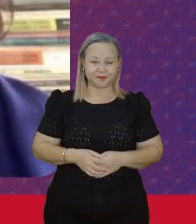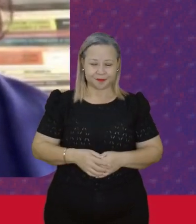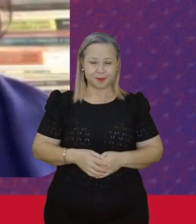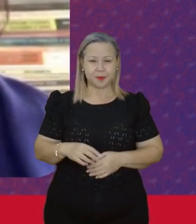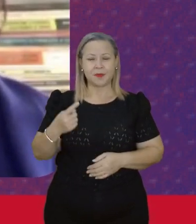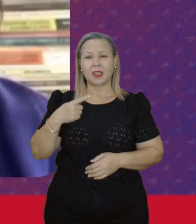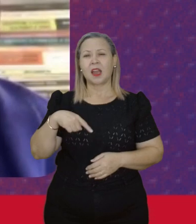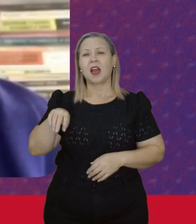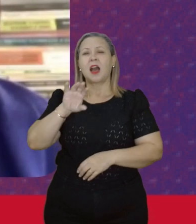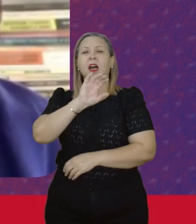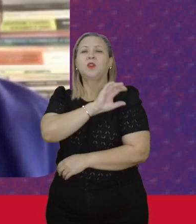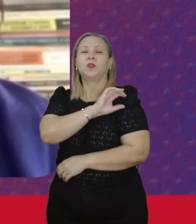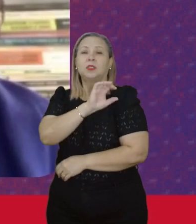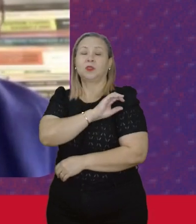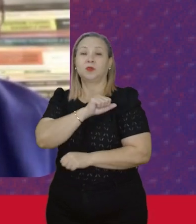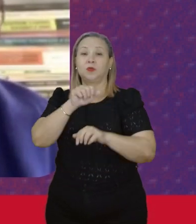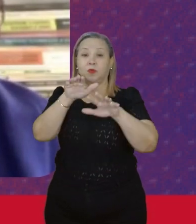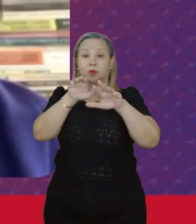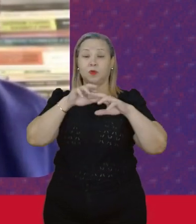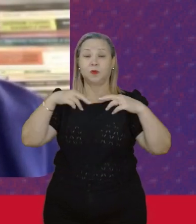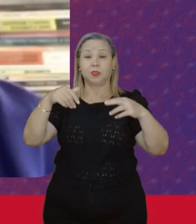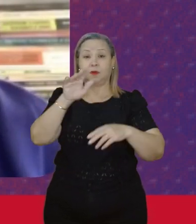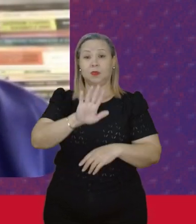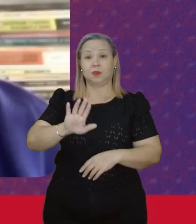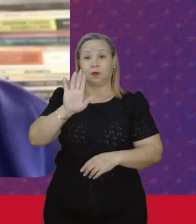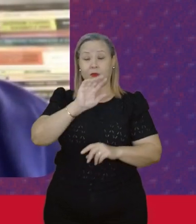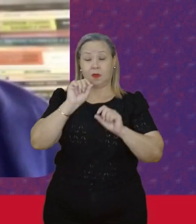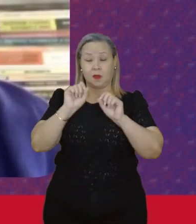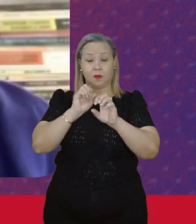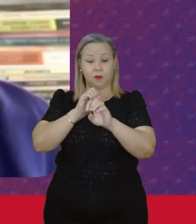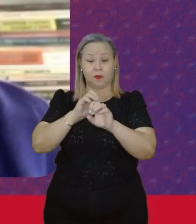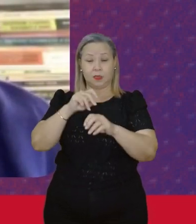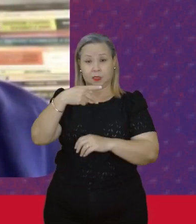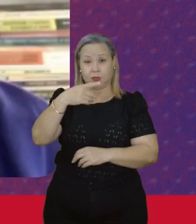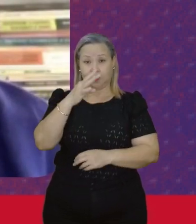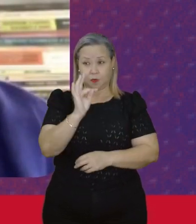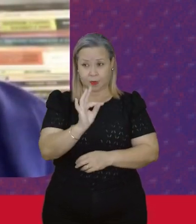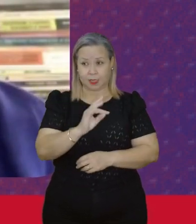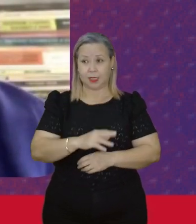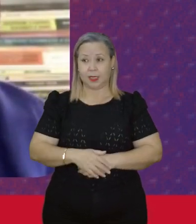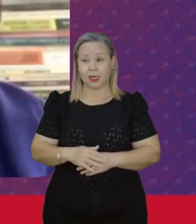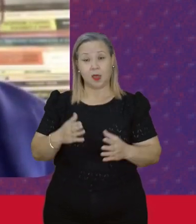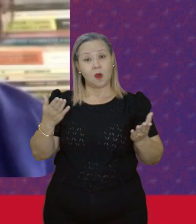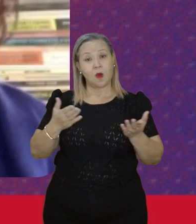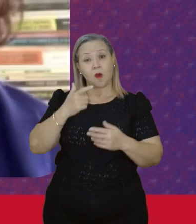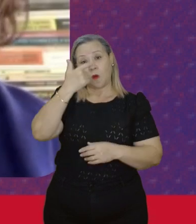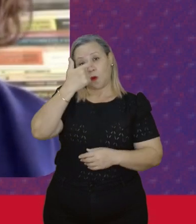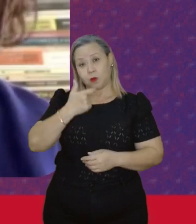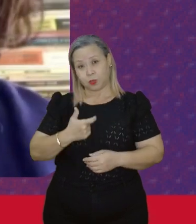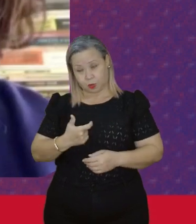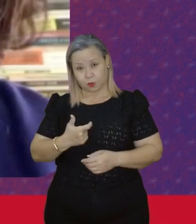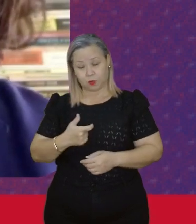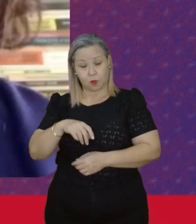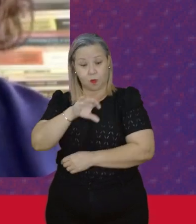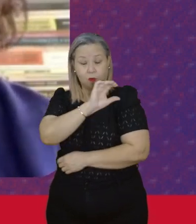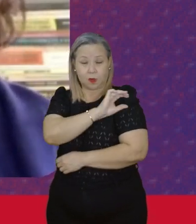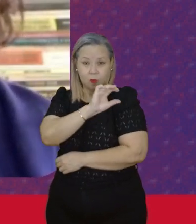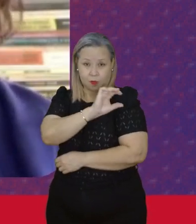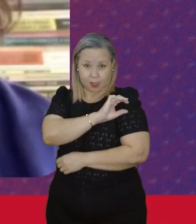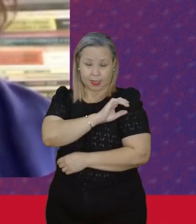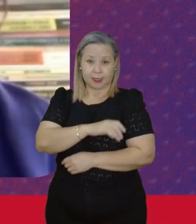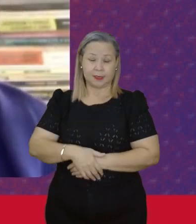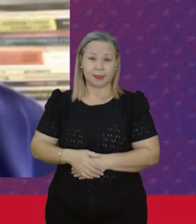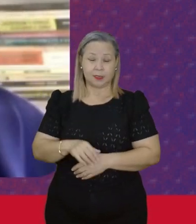fui coordenadora da Comissão Nacional de Educação do PT, hoje eu sou da coordenação